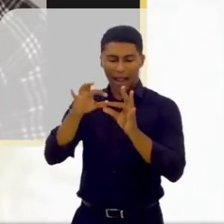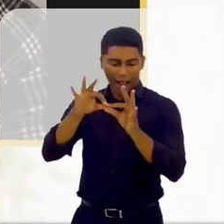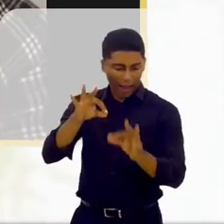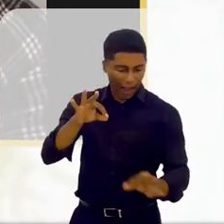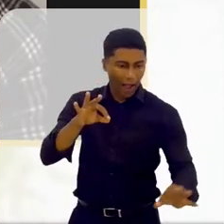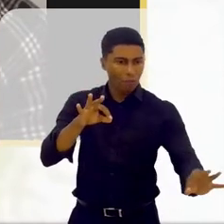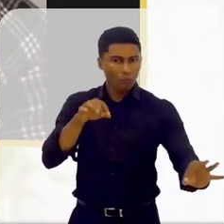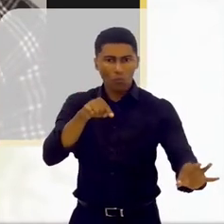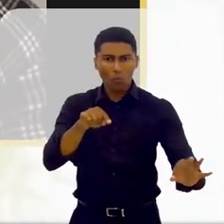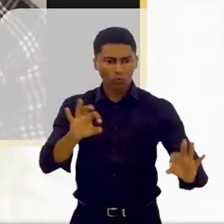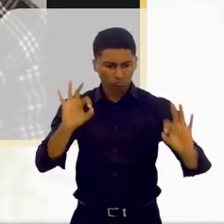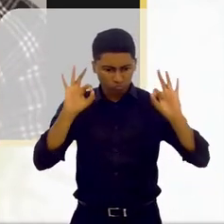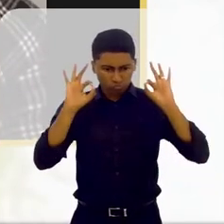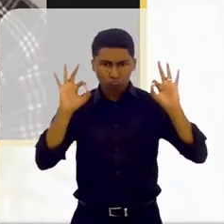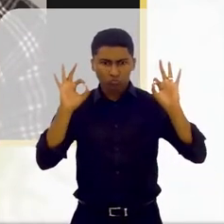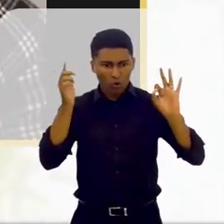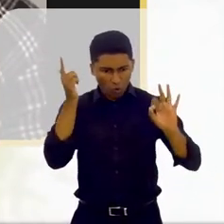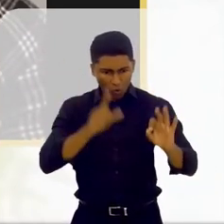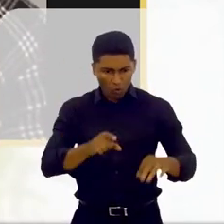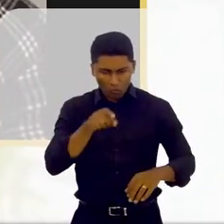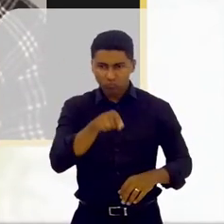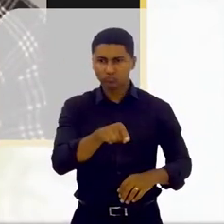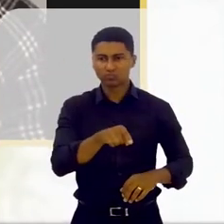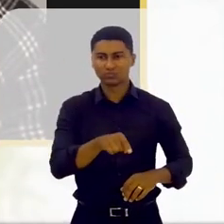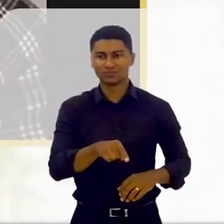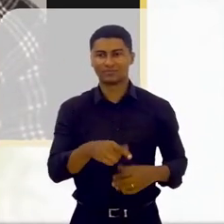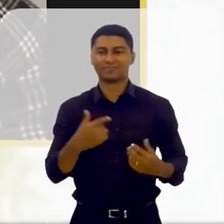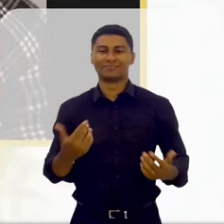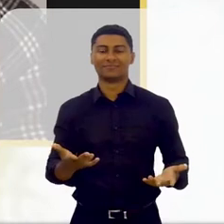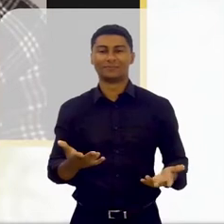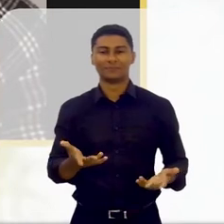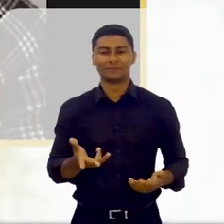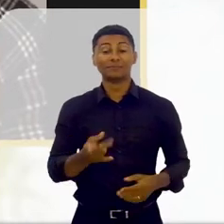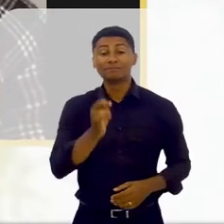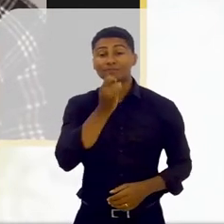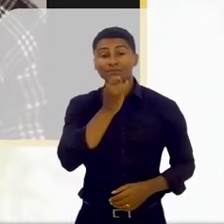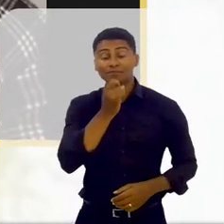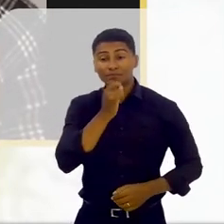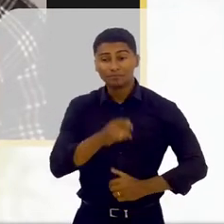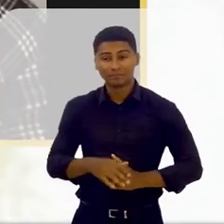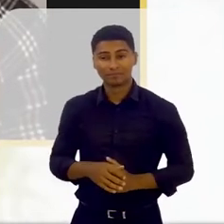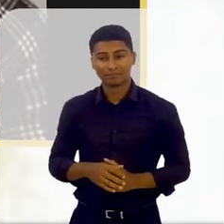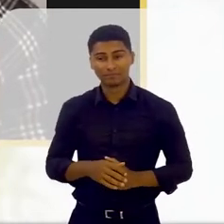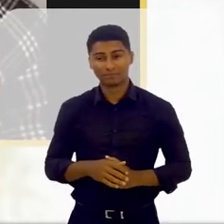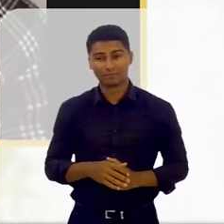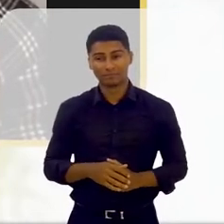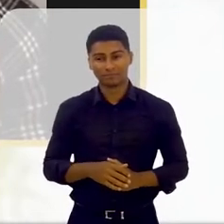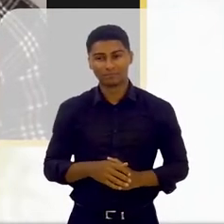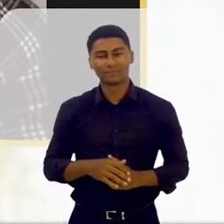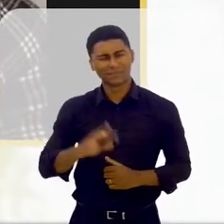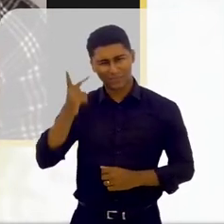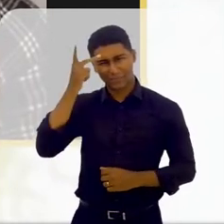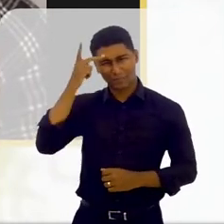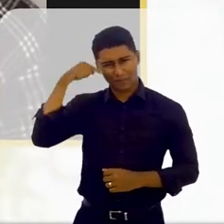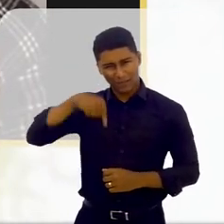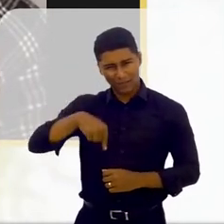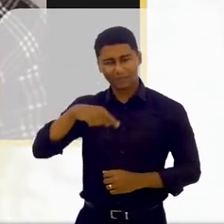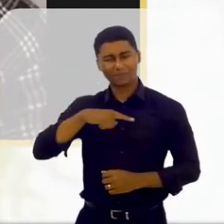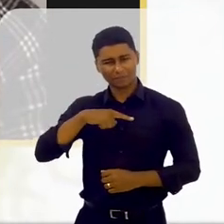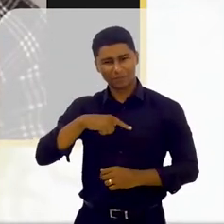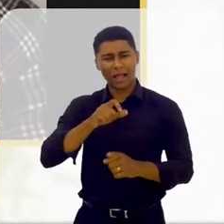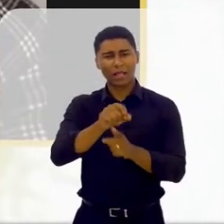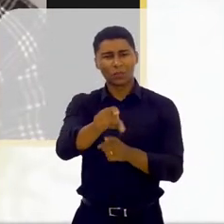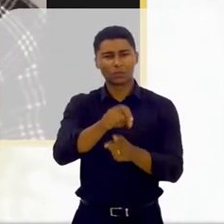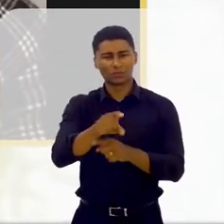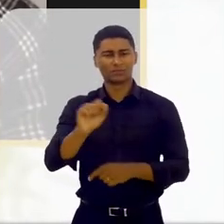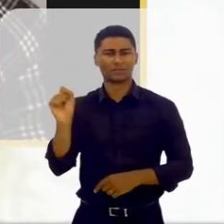top. Sabe, porque a gente, eu, ou você, um exemplo, ou você aqui, né, no caso em São Paulo, é muito caro, tipo, a questão de aluguel,